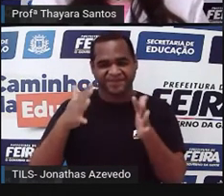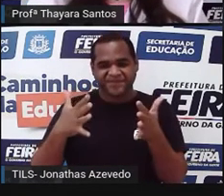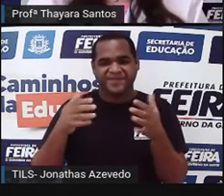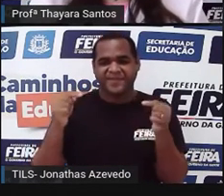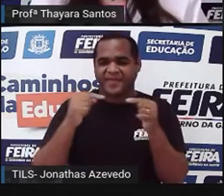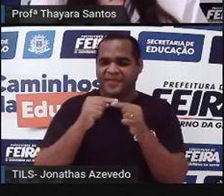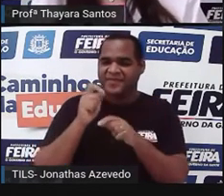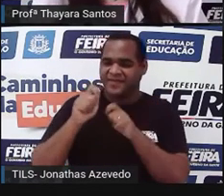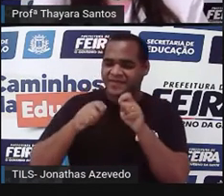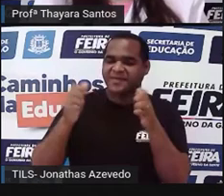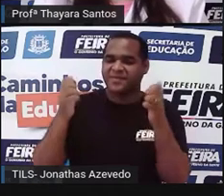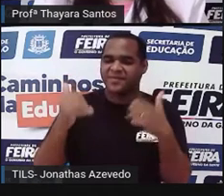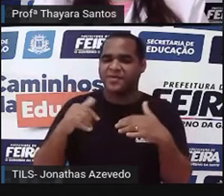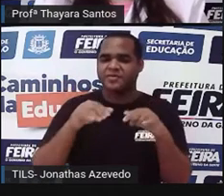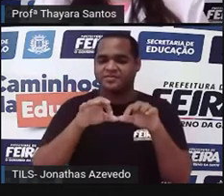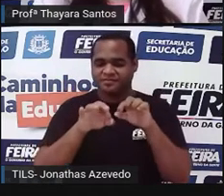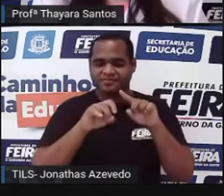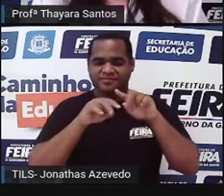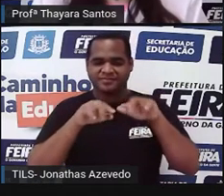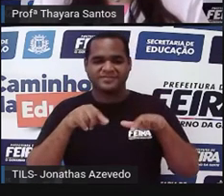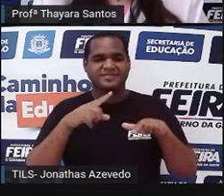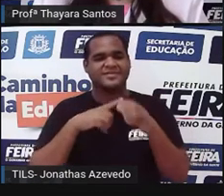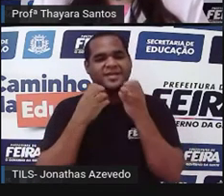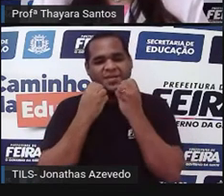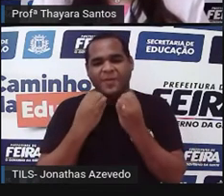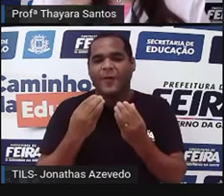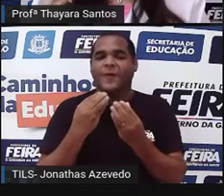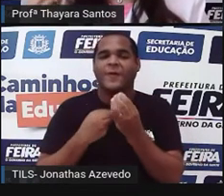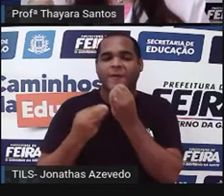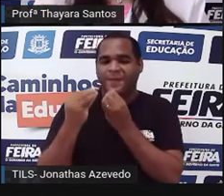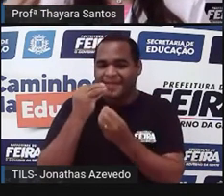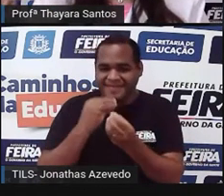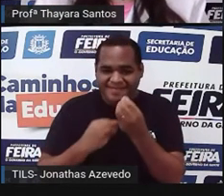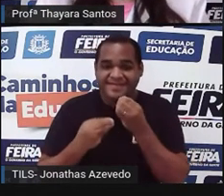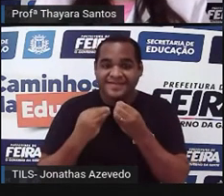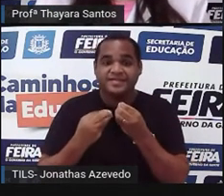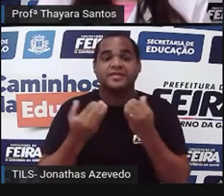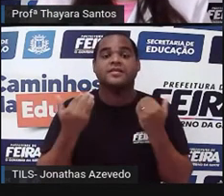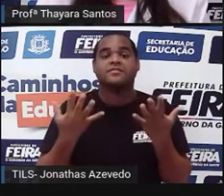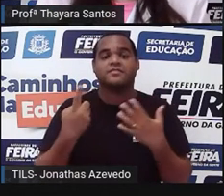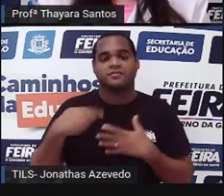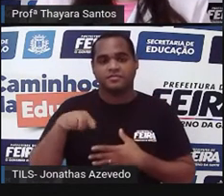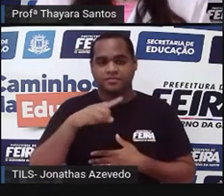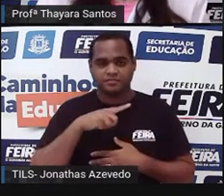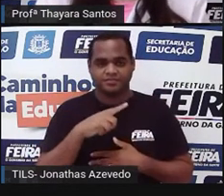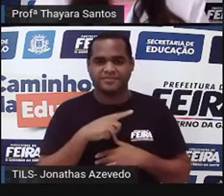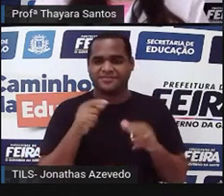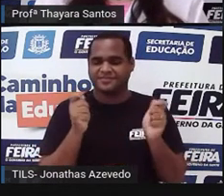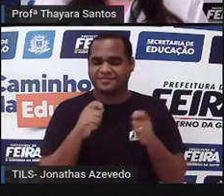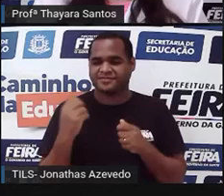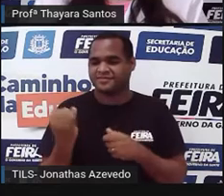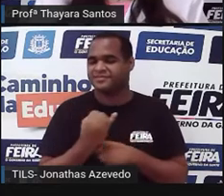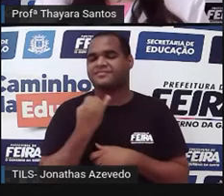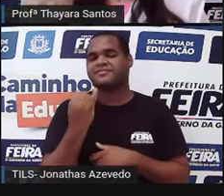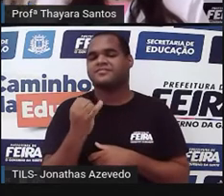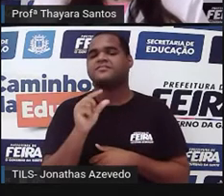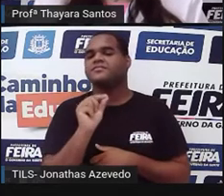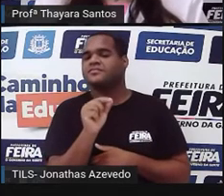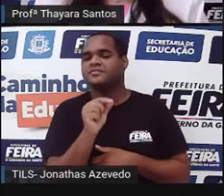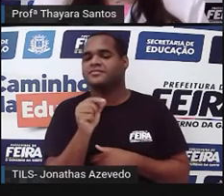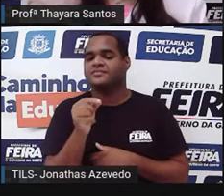polinização, está gerando para a gente um benefício que é o alimento. E a gente, nesse caso, pode dizer que é um serviço ecossistêmico